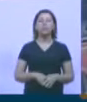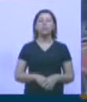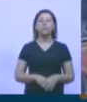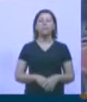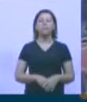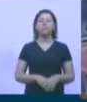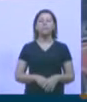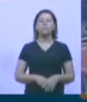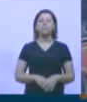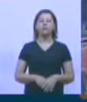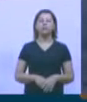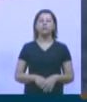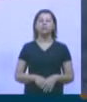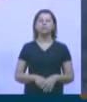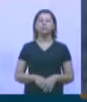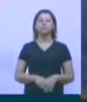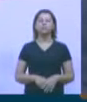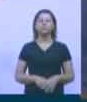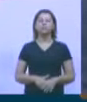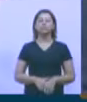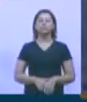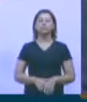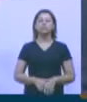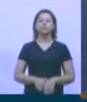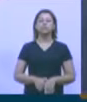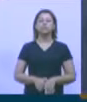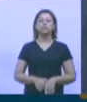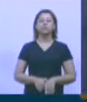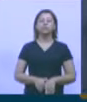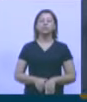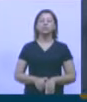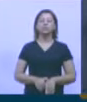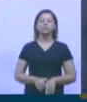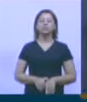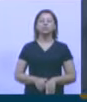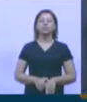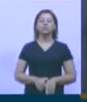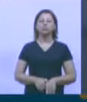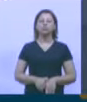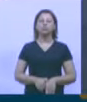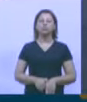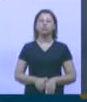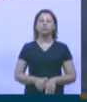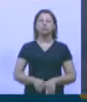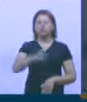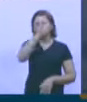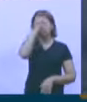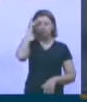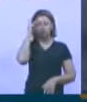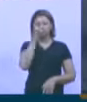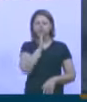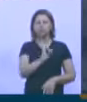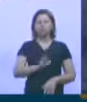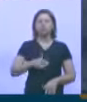mais aparece. One person will say, when I'm alone, I feel always very sad. Uma pessoa disse